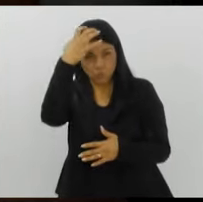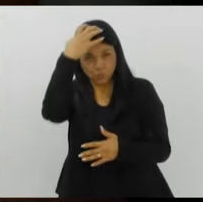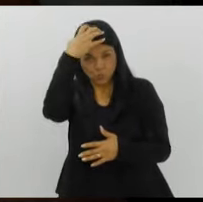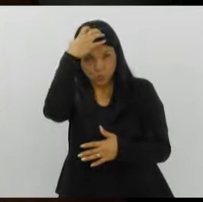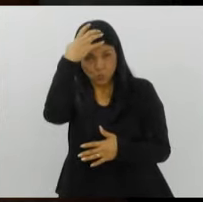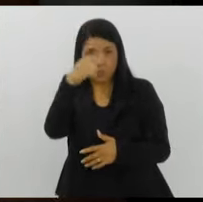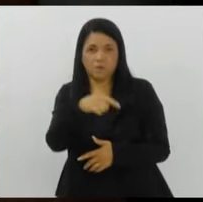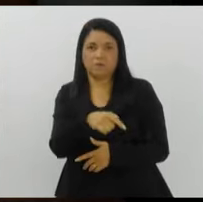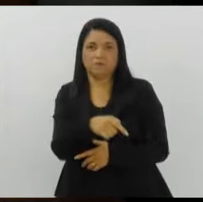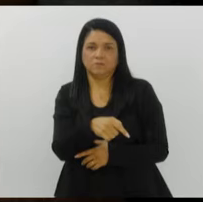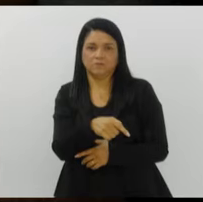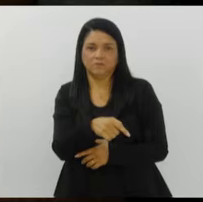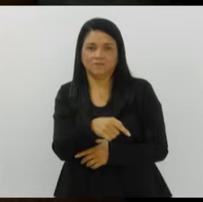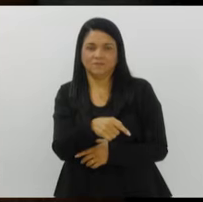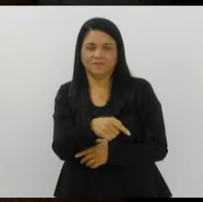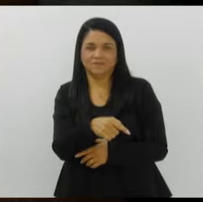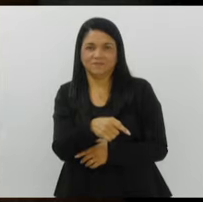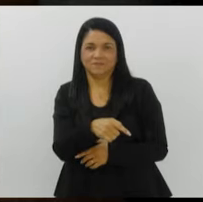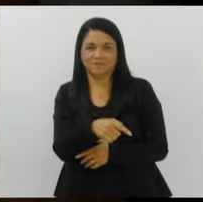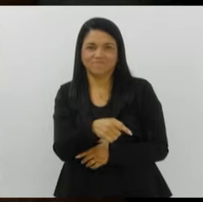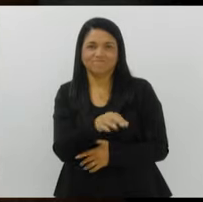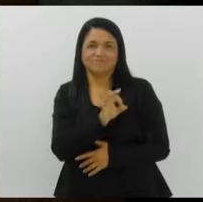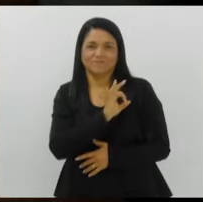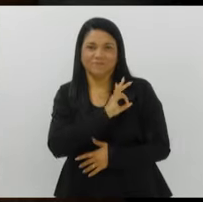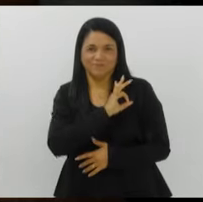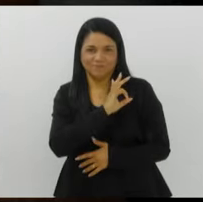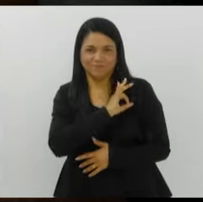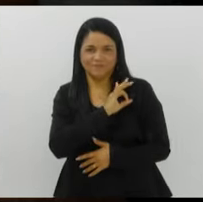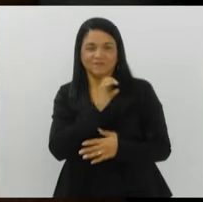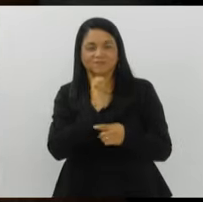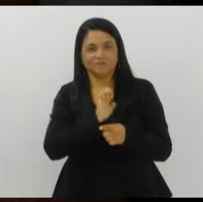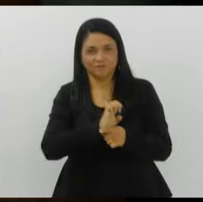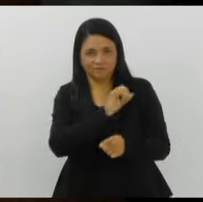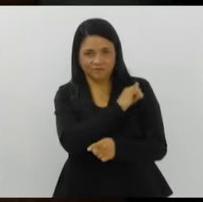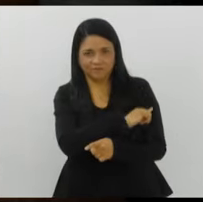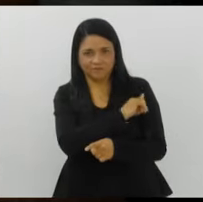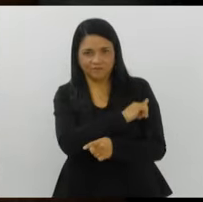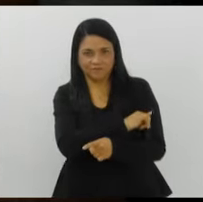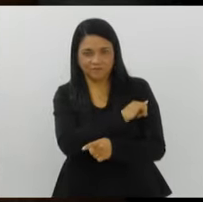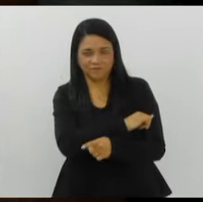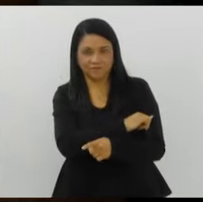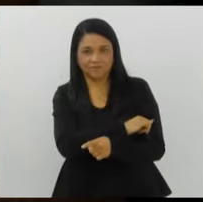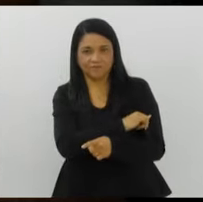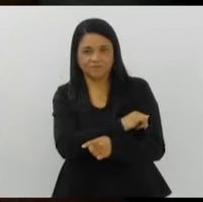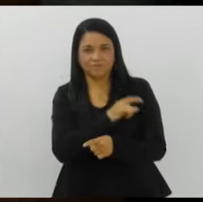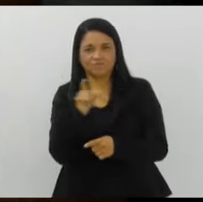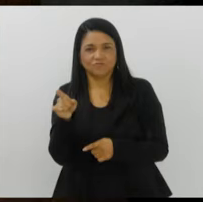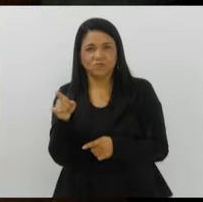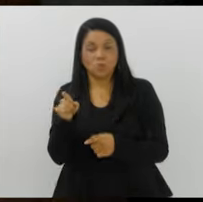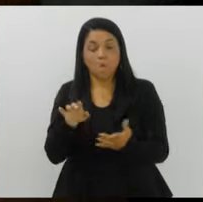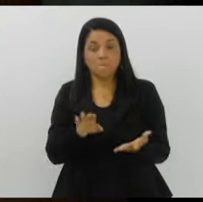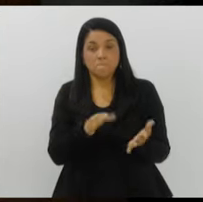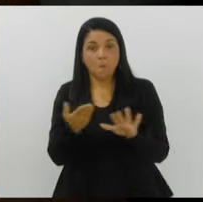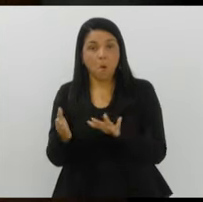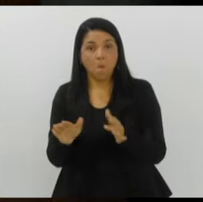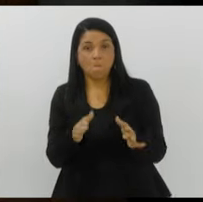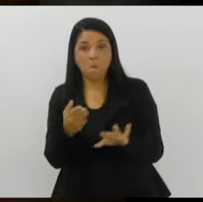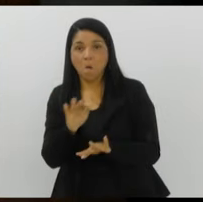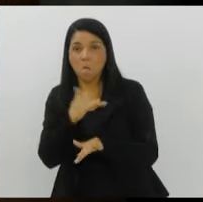culpabilizou as forças policiais desse Estado por um suposto genocídio.